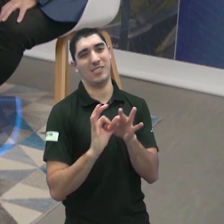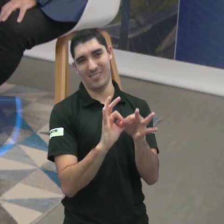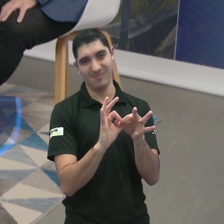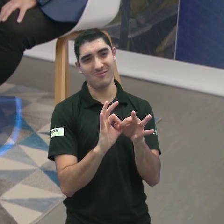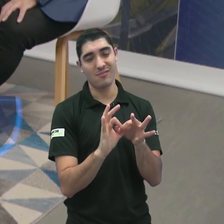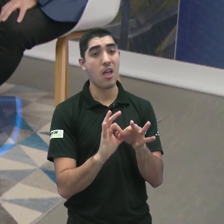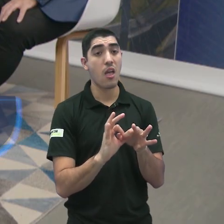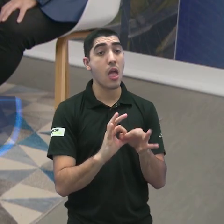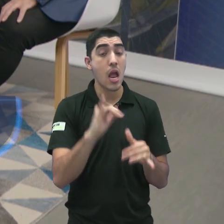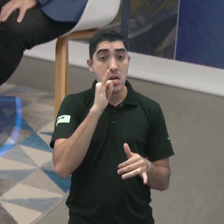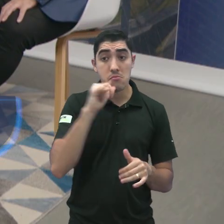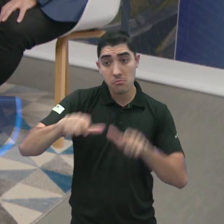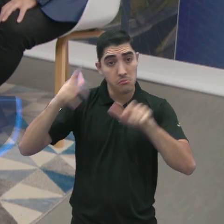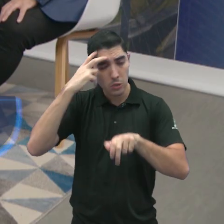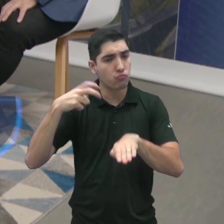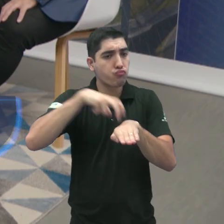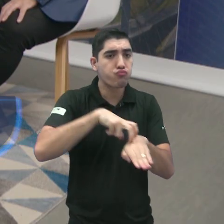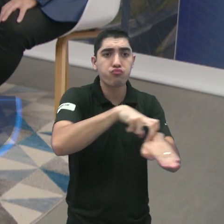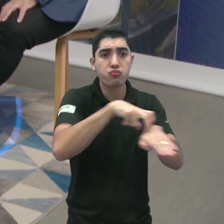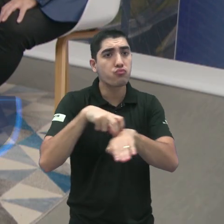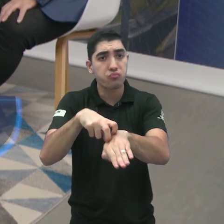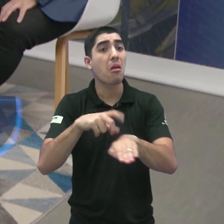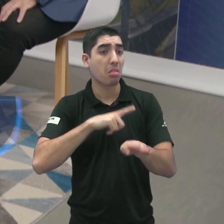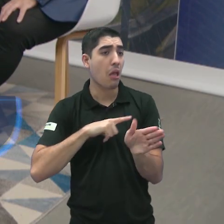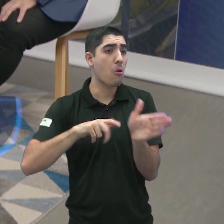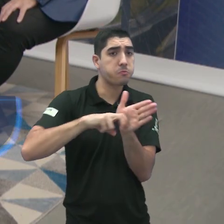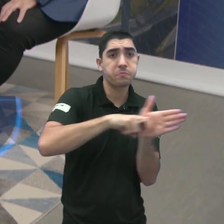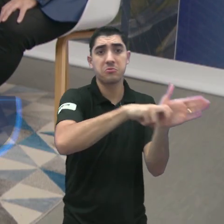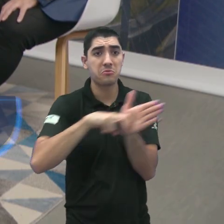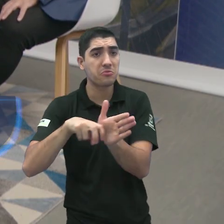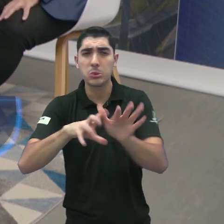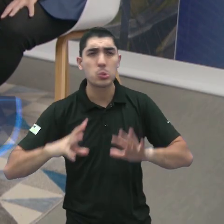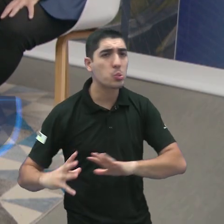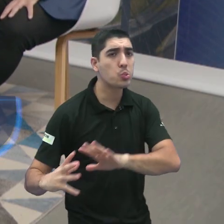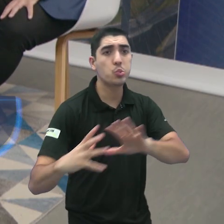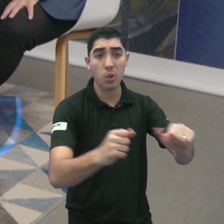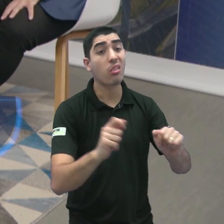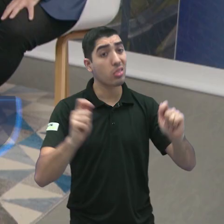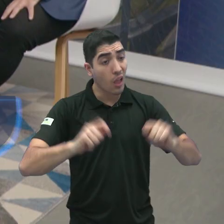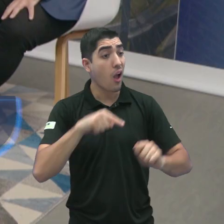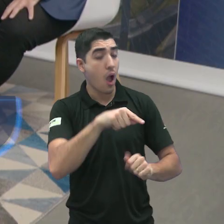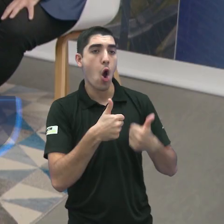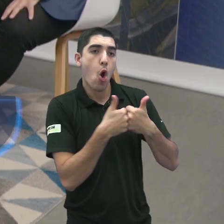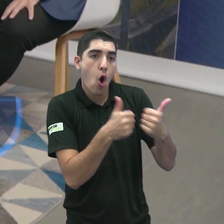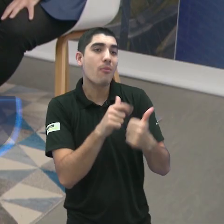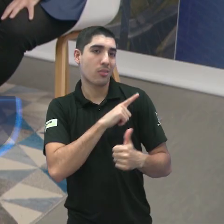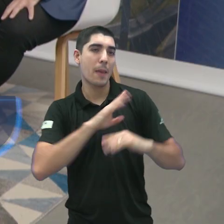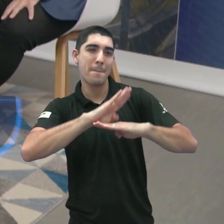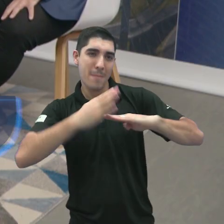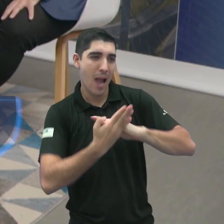passageiros na cidade, ela pode resolver o problema nas linhas tronco e nos bairros os ônibus fazem esse papel. Mas tem a questão